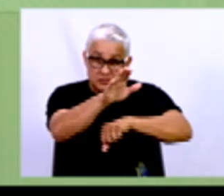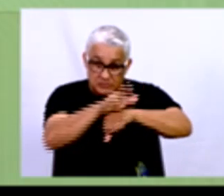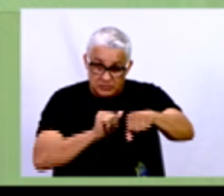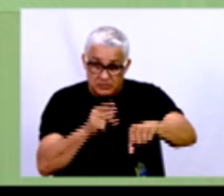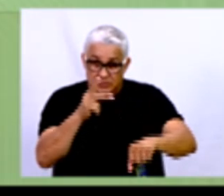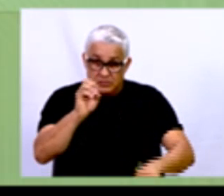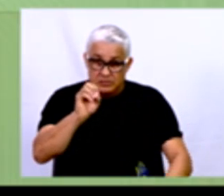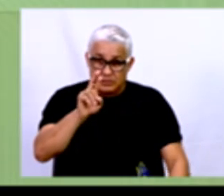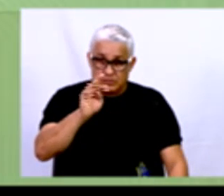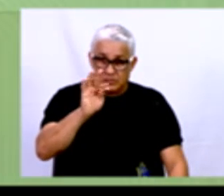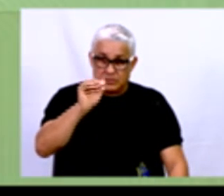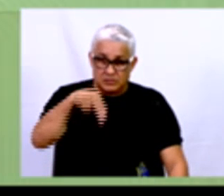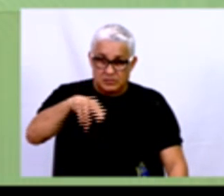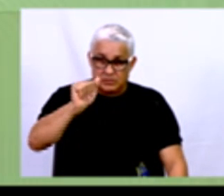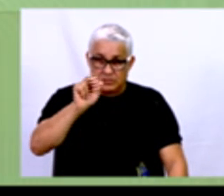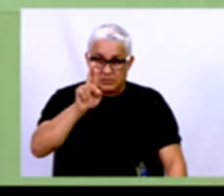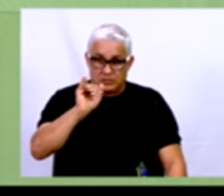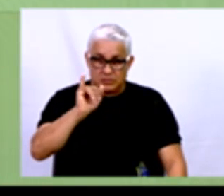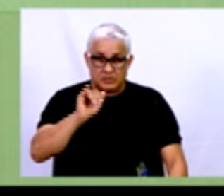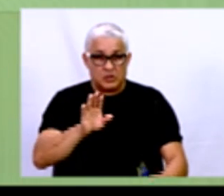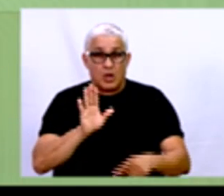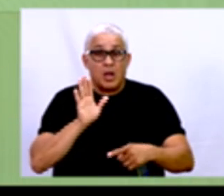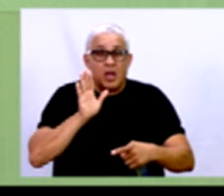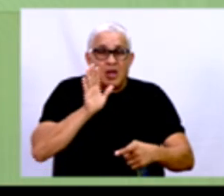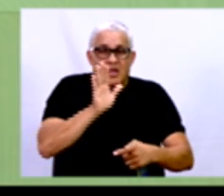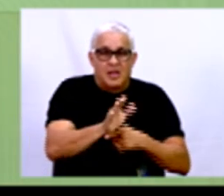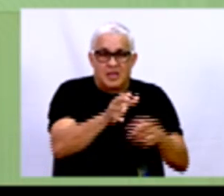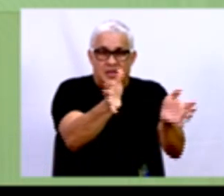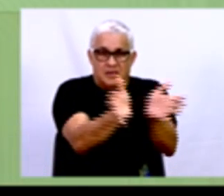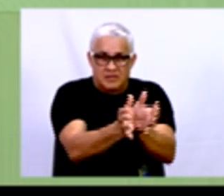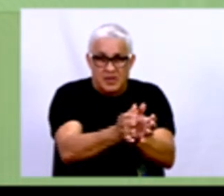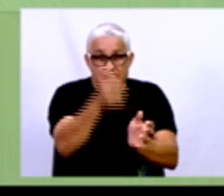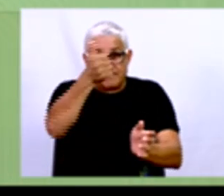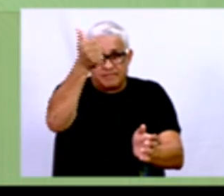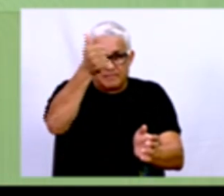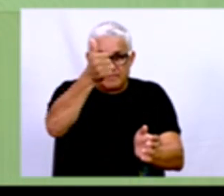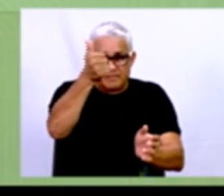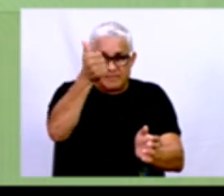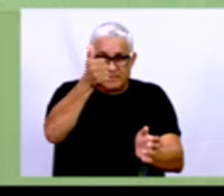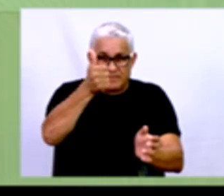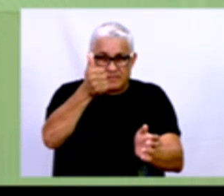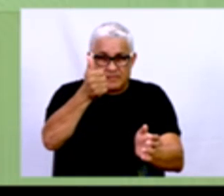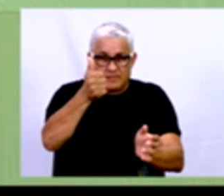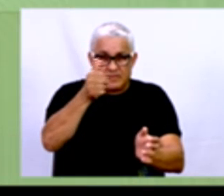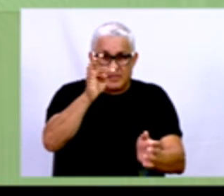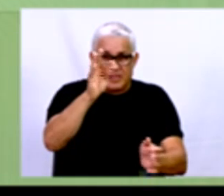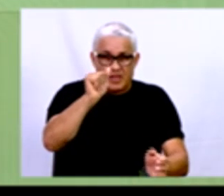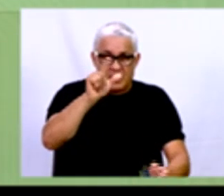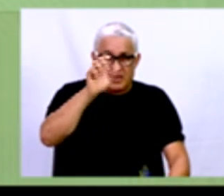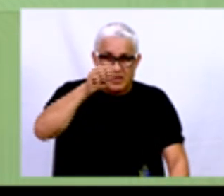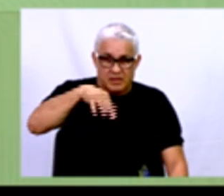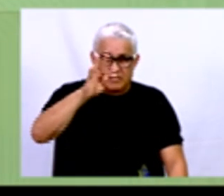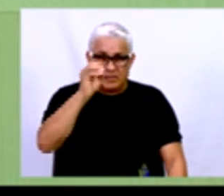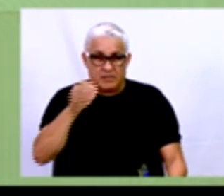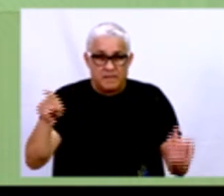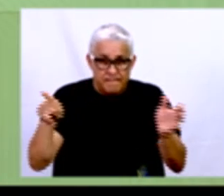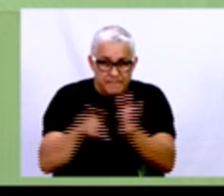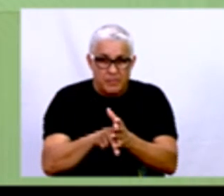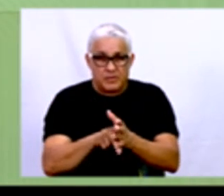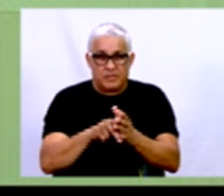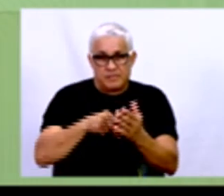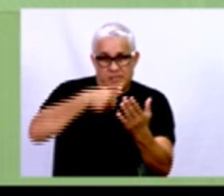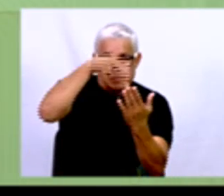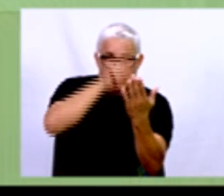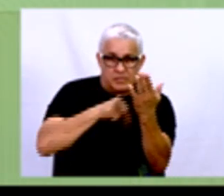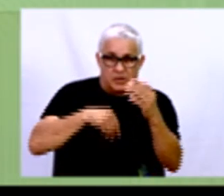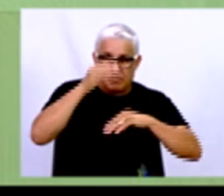Portinari como ajudante. Seria o primeiro grande indício de talento do pintor brasileiro. Então, nesse